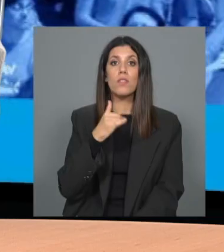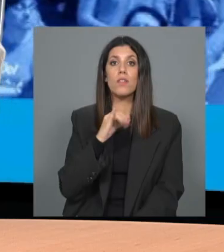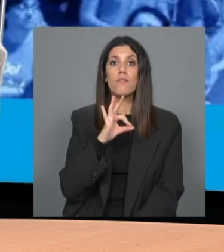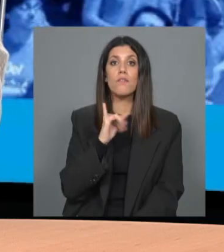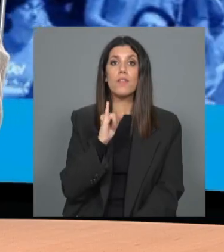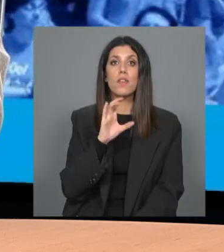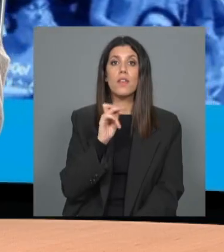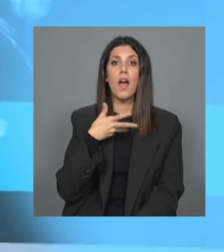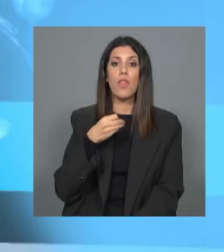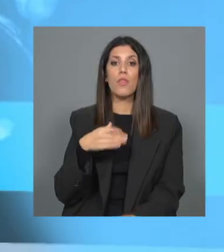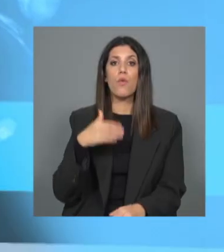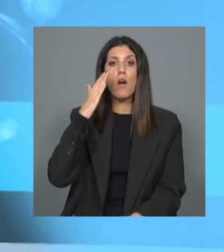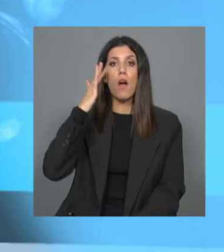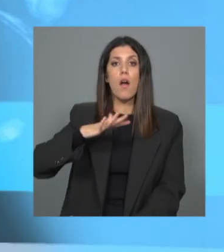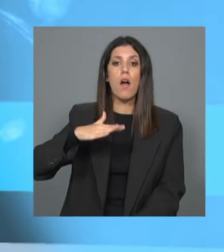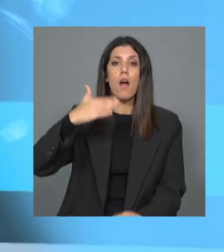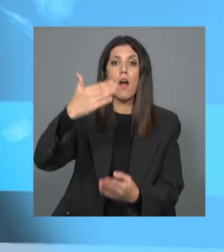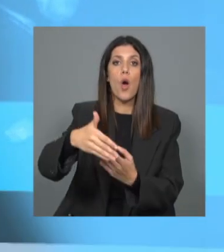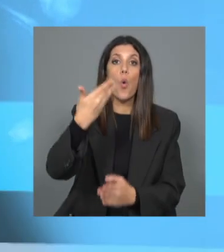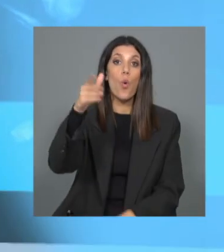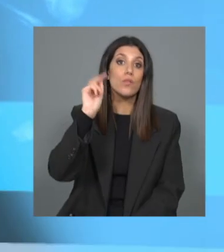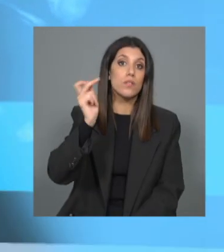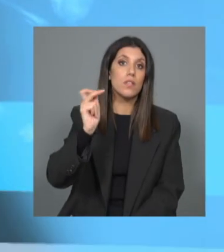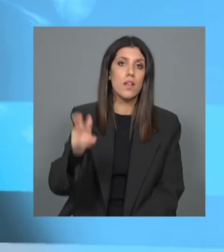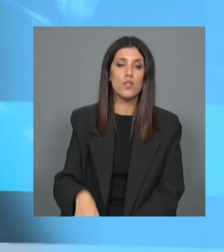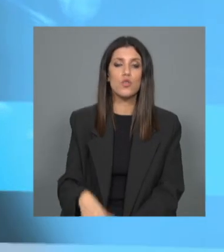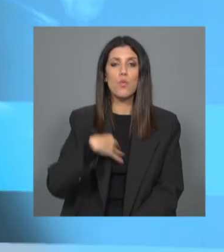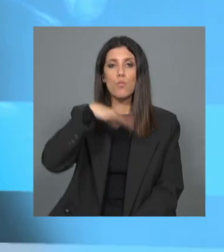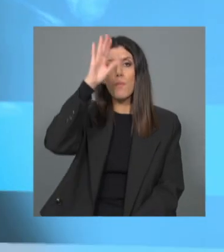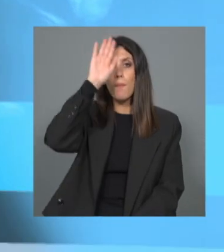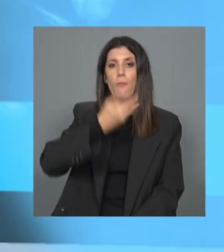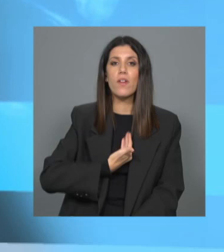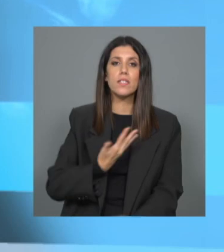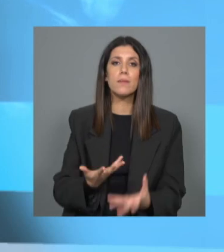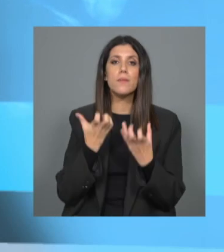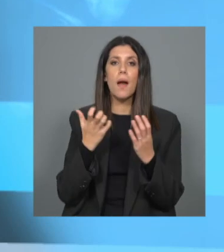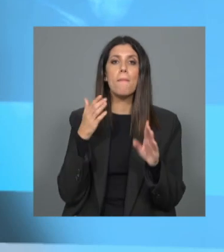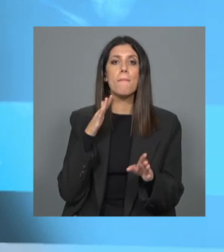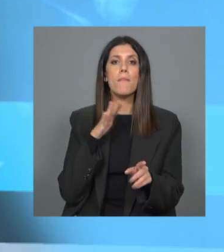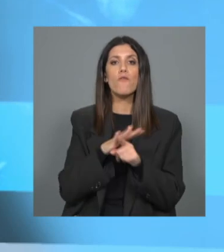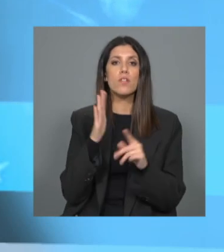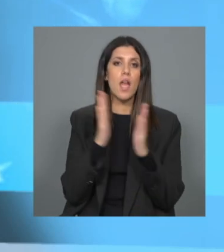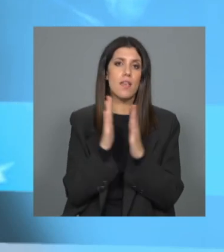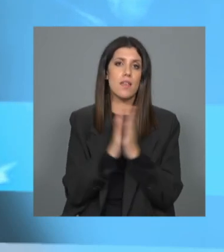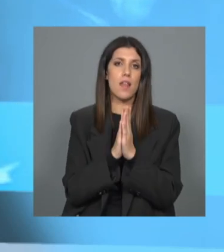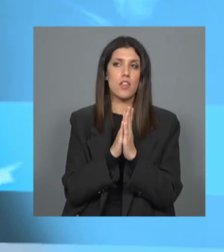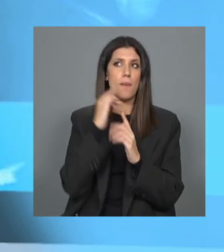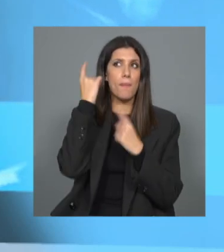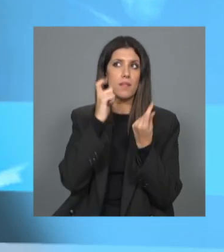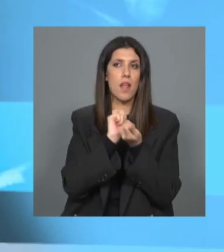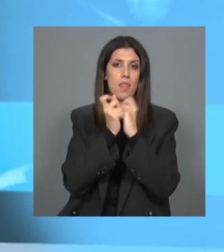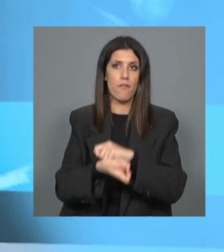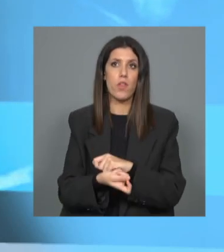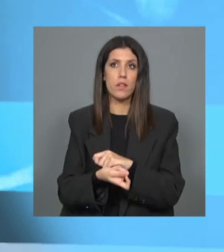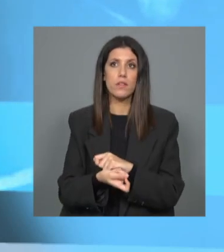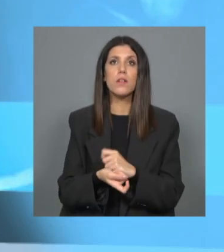objetivamente. Uma igreja que se pensa de outra maneira. E podemos dizer que, com este alargar de trabalhos por mais um ano, é uma porta que se calhar não se vai